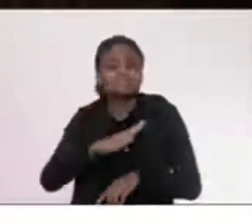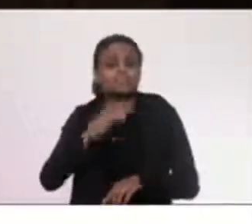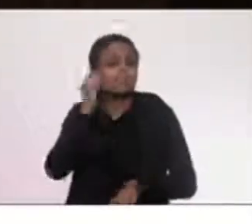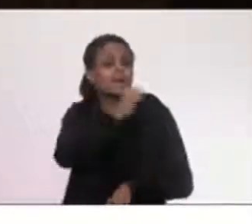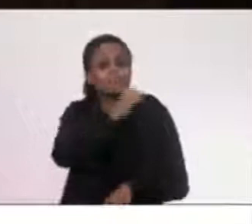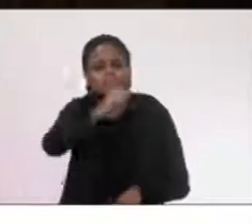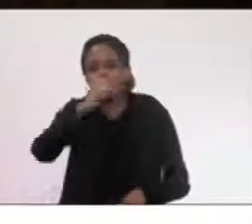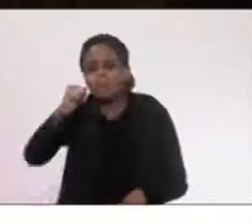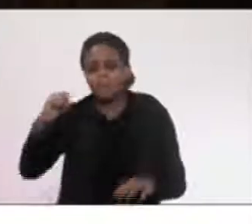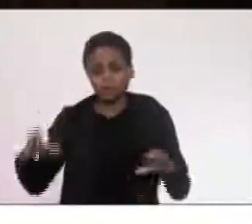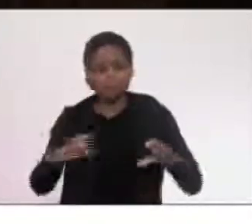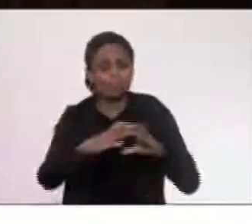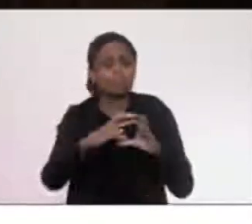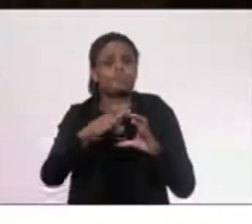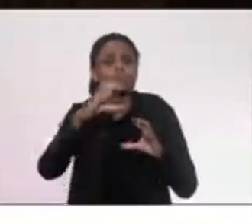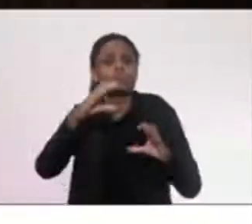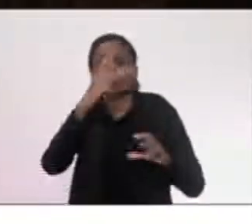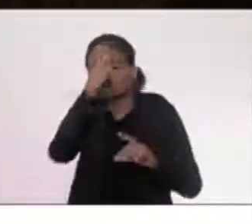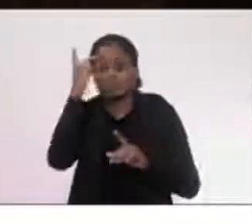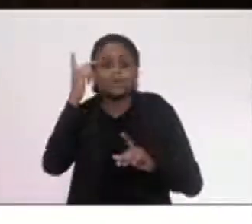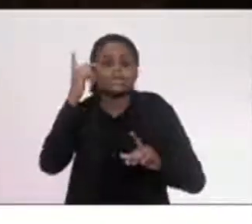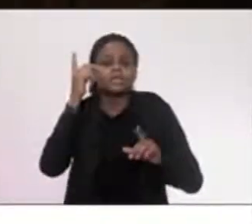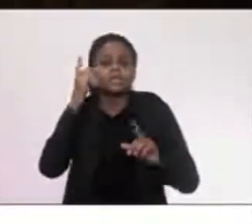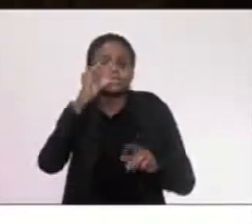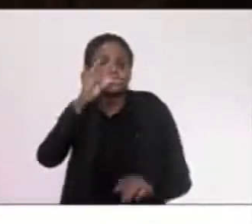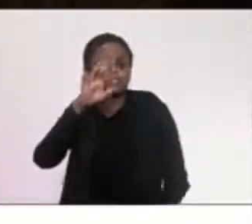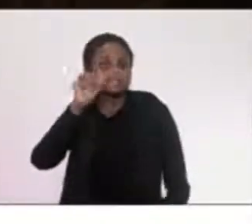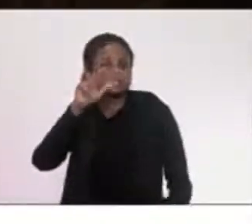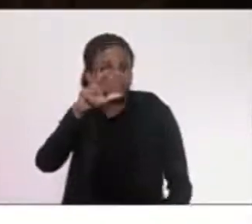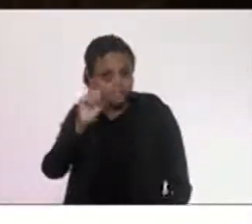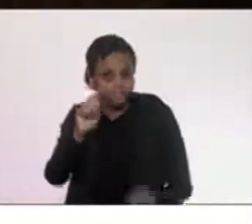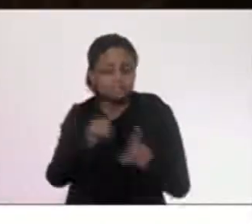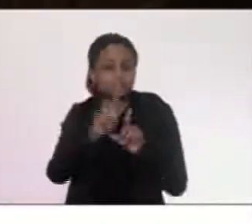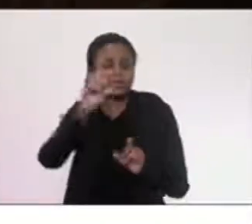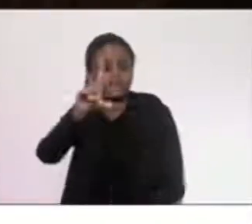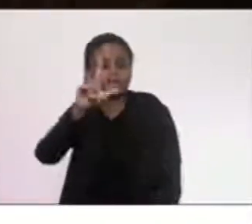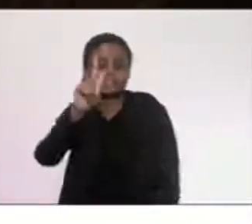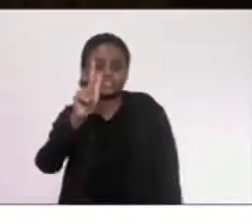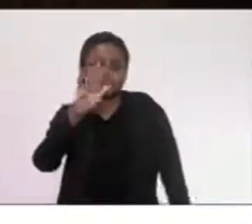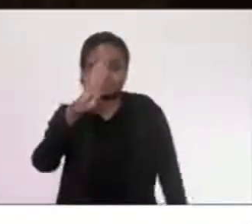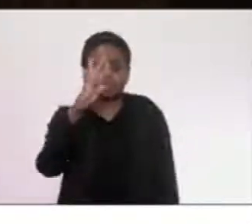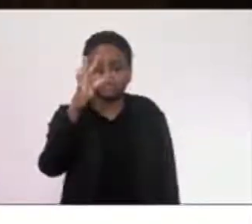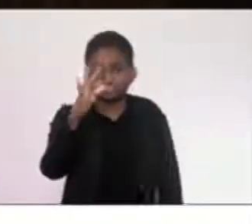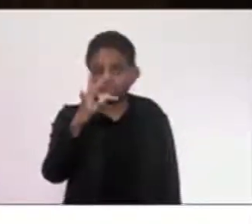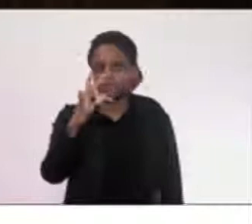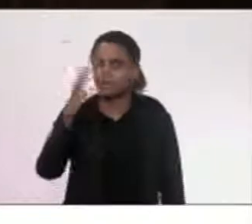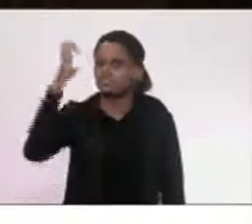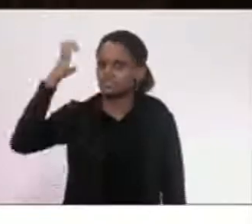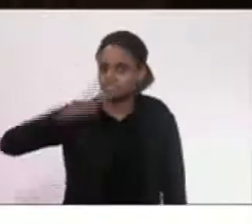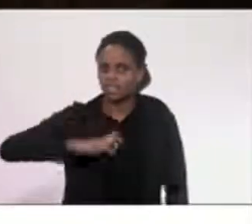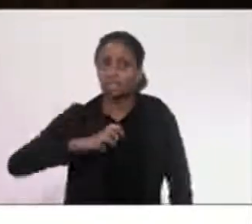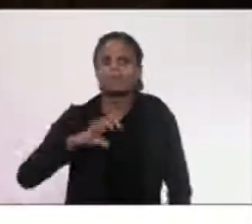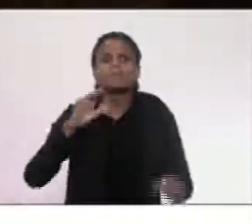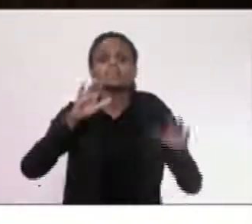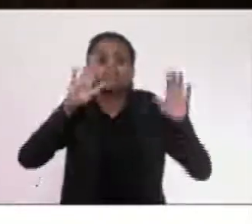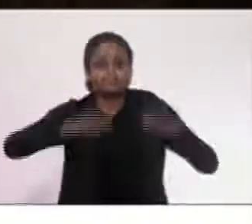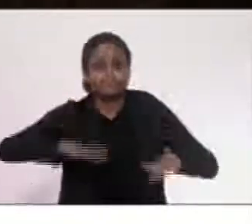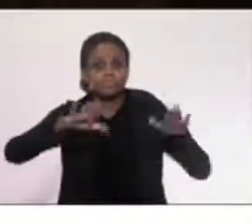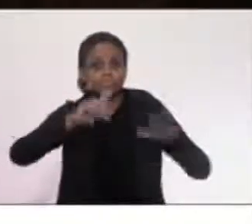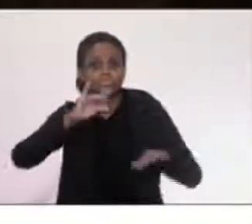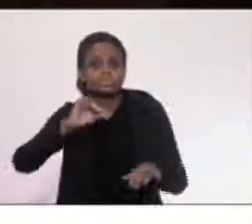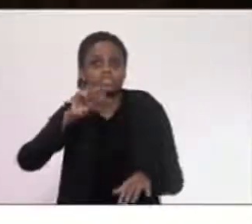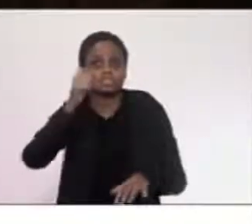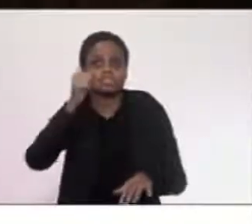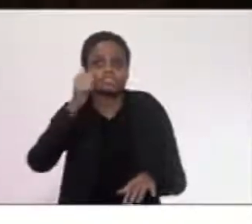população trans e LGBT do mundo. E isso é muito sério. Essa homenagem do 17 de maio